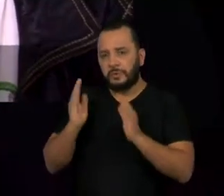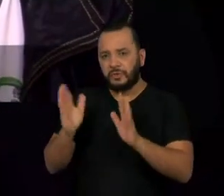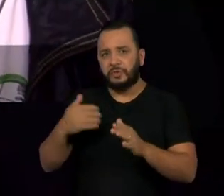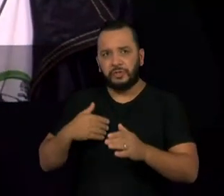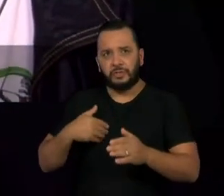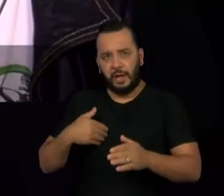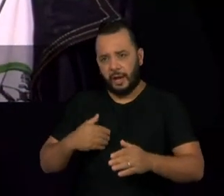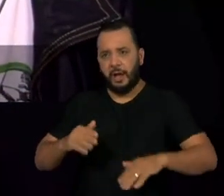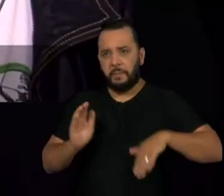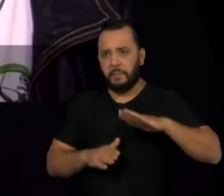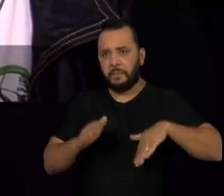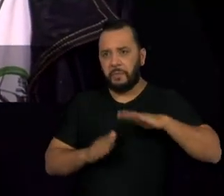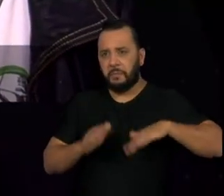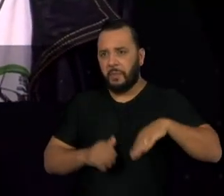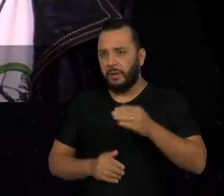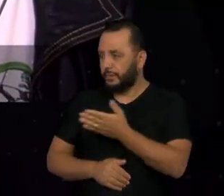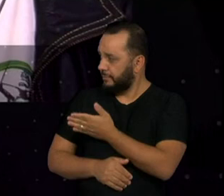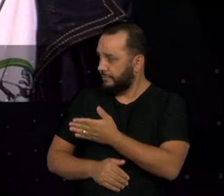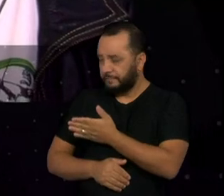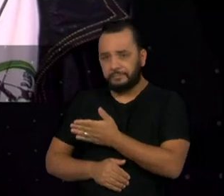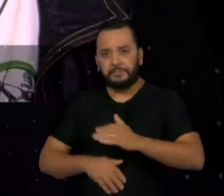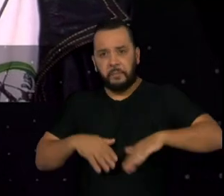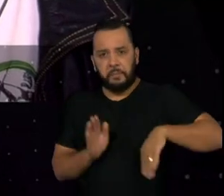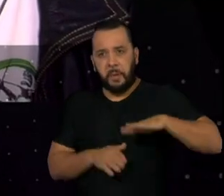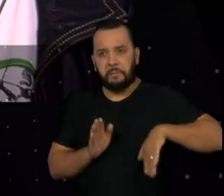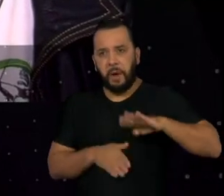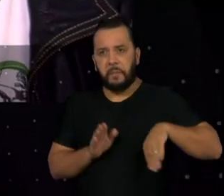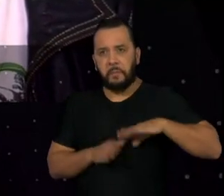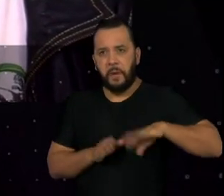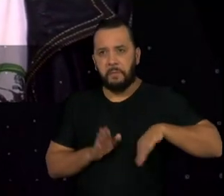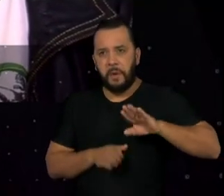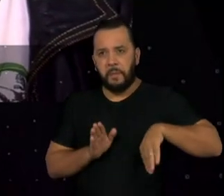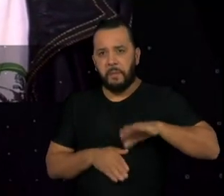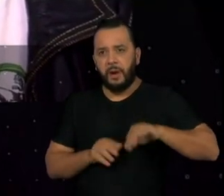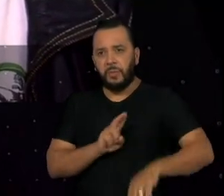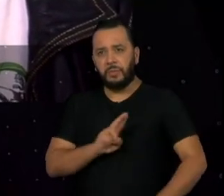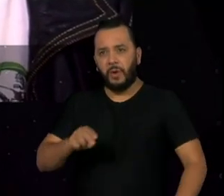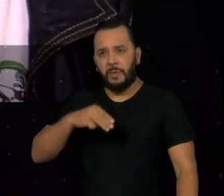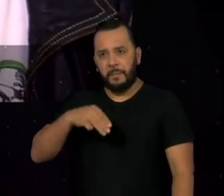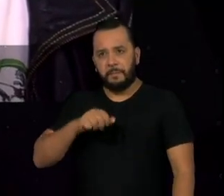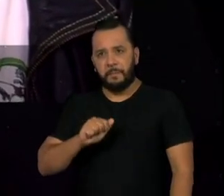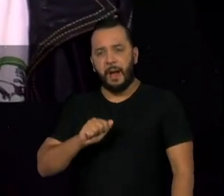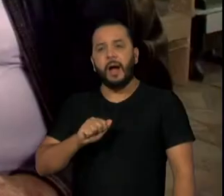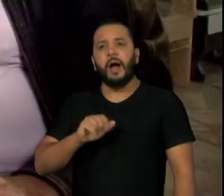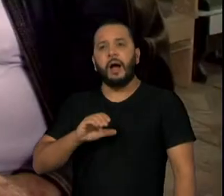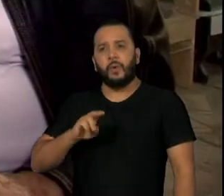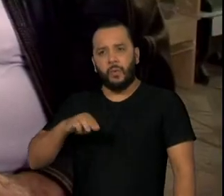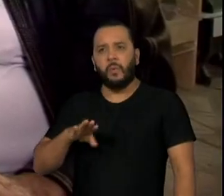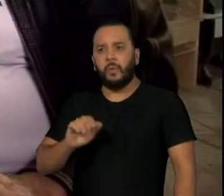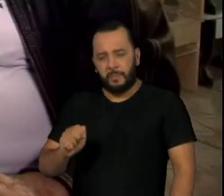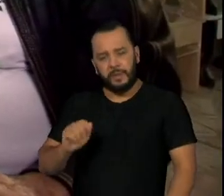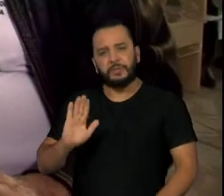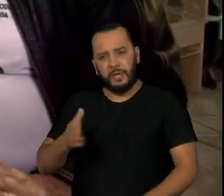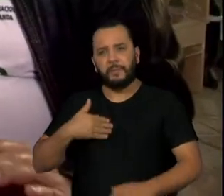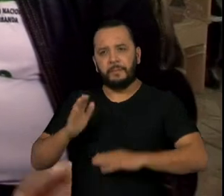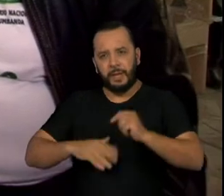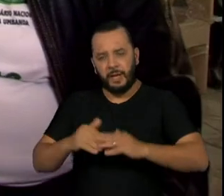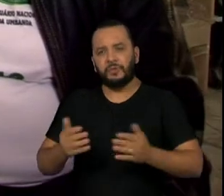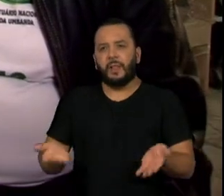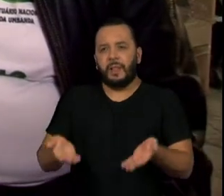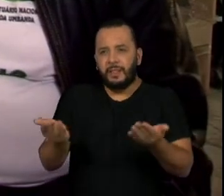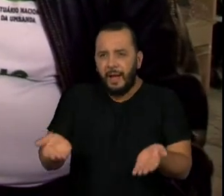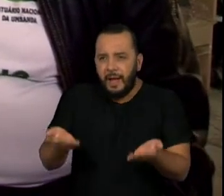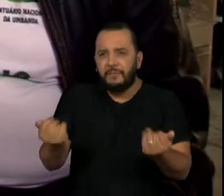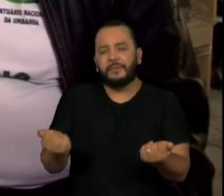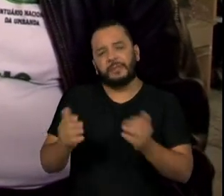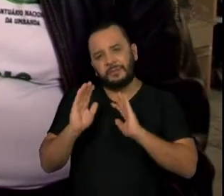macumba. Nós tínhamos que ter um instrumento, certo? Que fosse prático, leve de carregar. Como havia perseguição